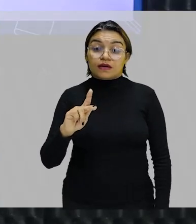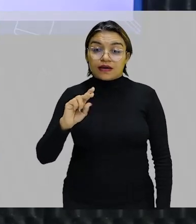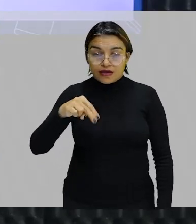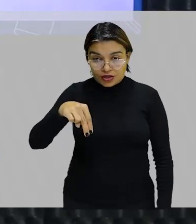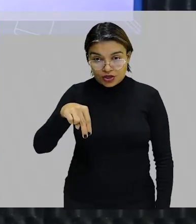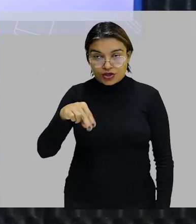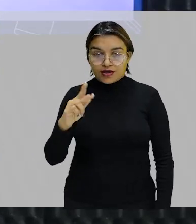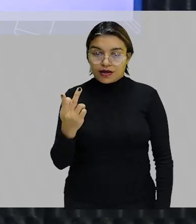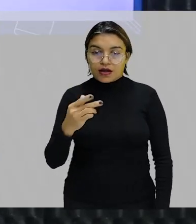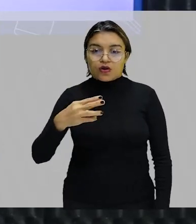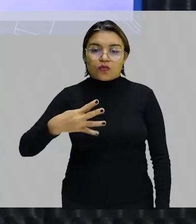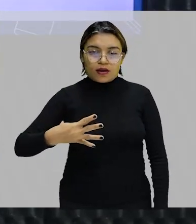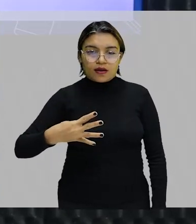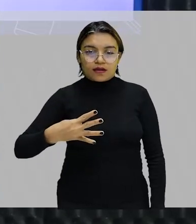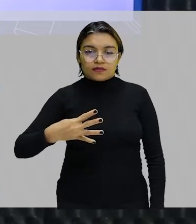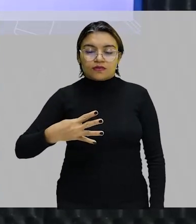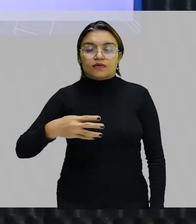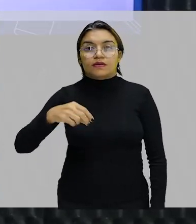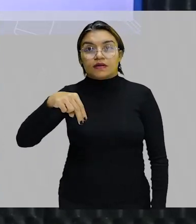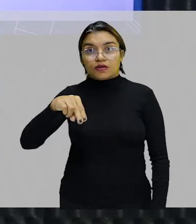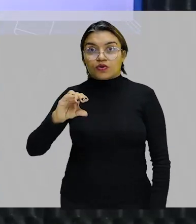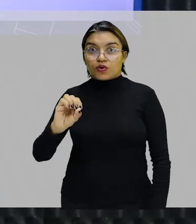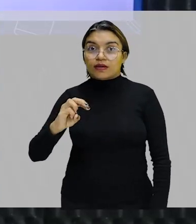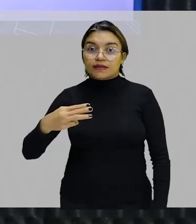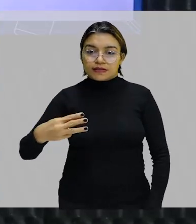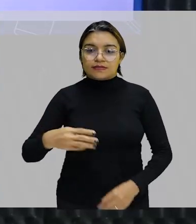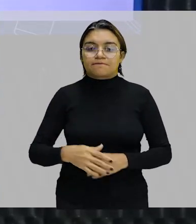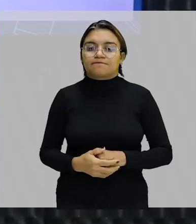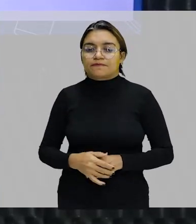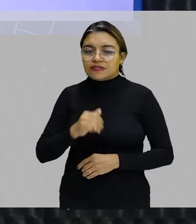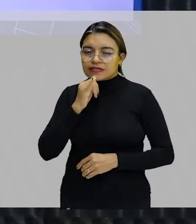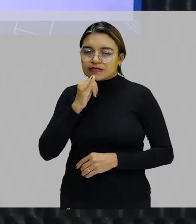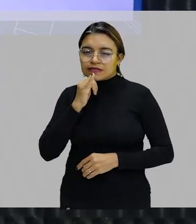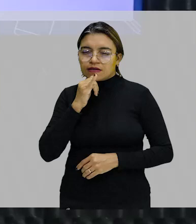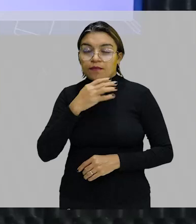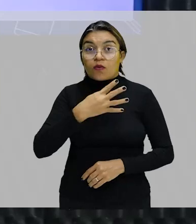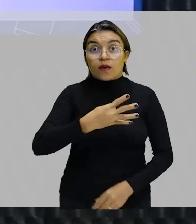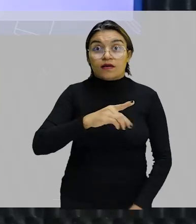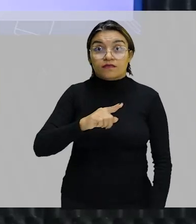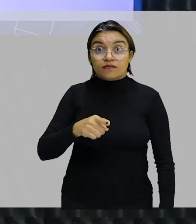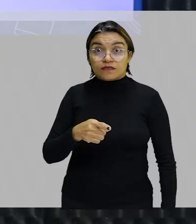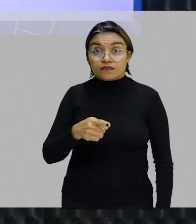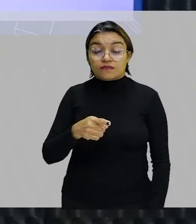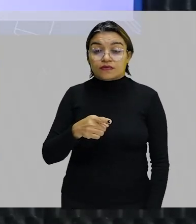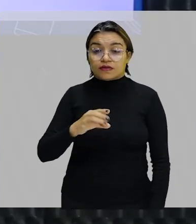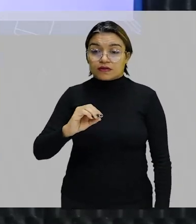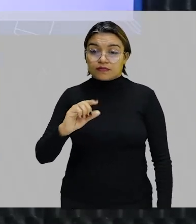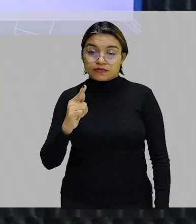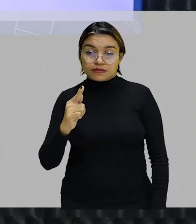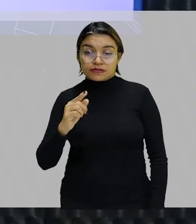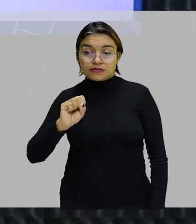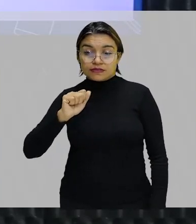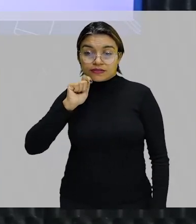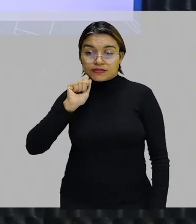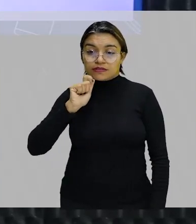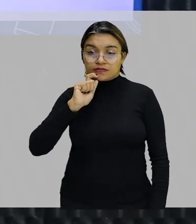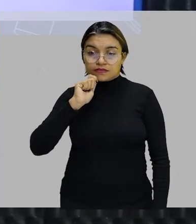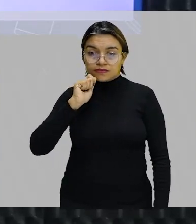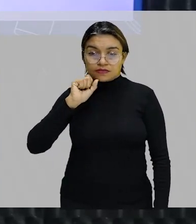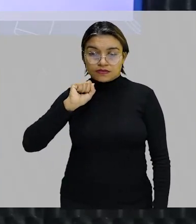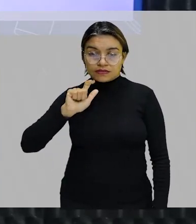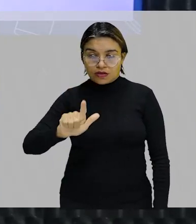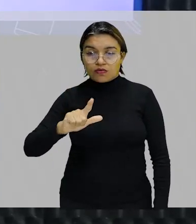NH4NO3. Tudo bem? Se 4 gramas do sal, né, obtivermos 2 gramas do gás